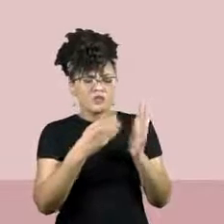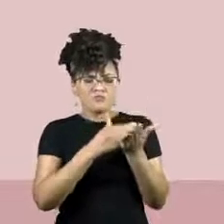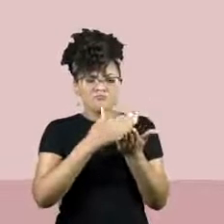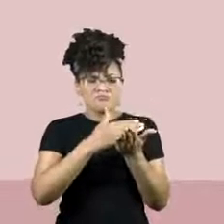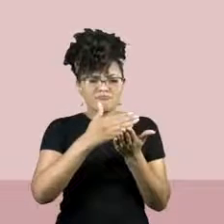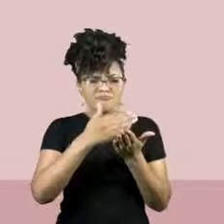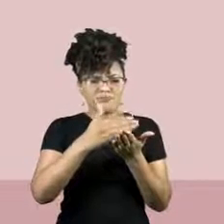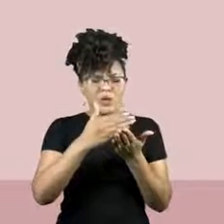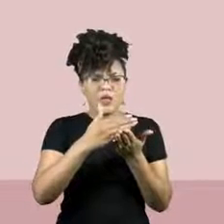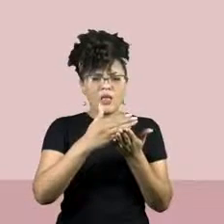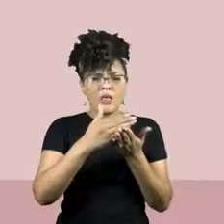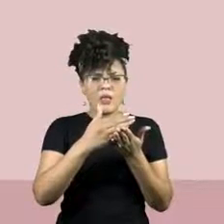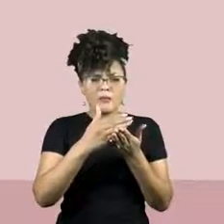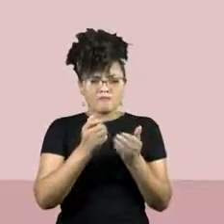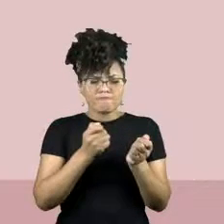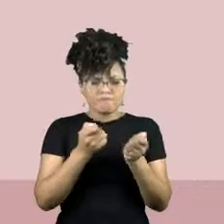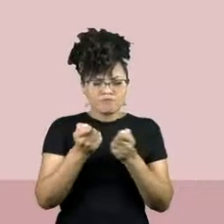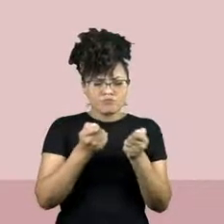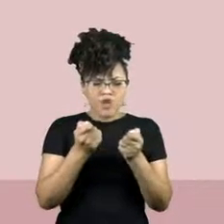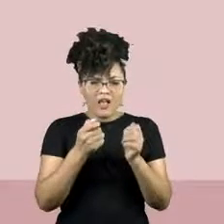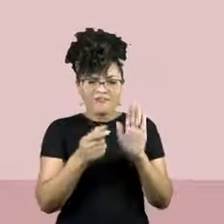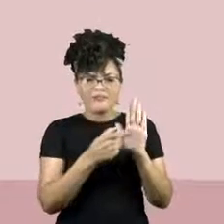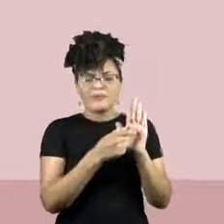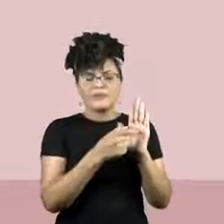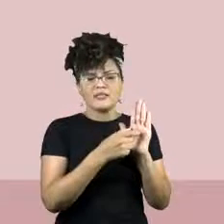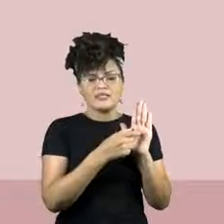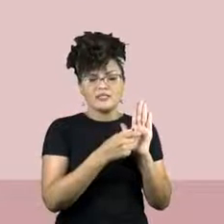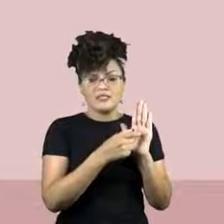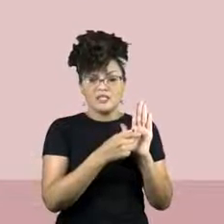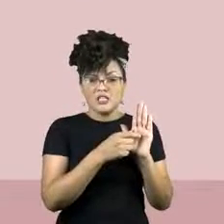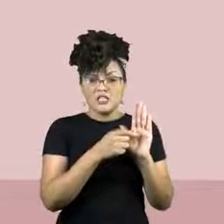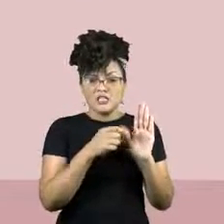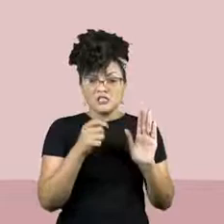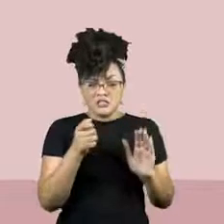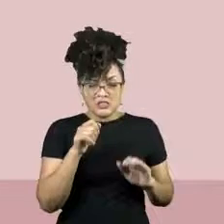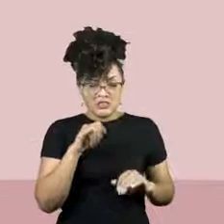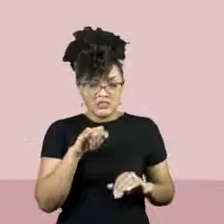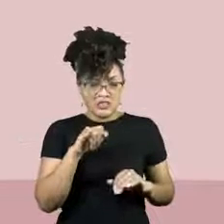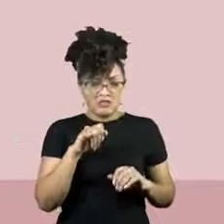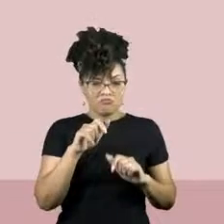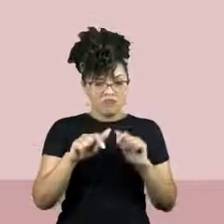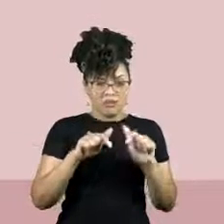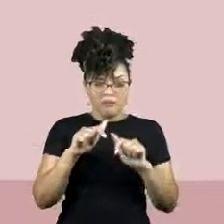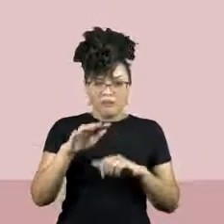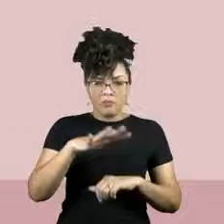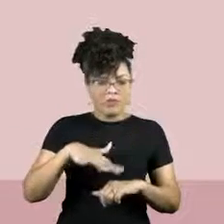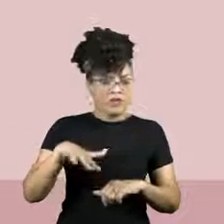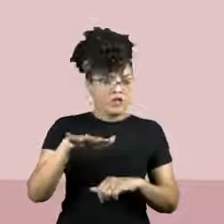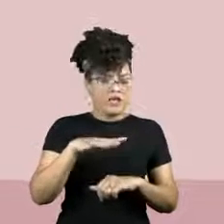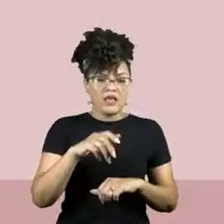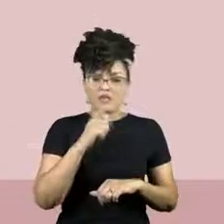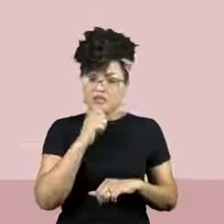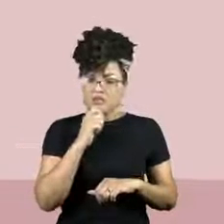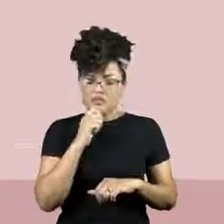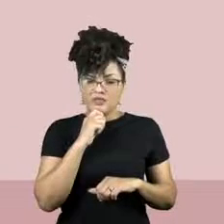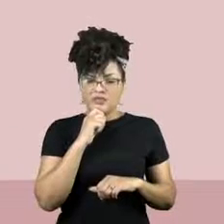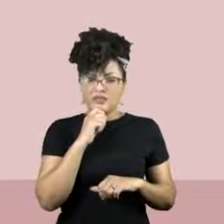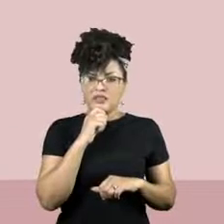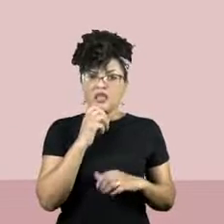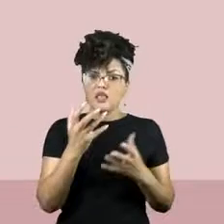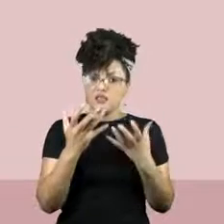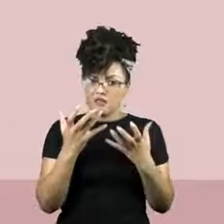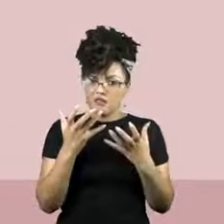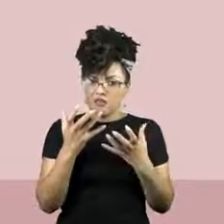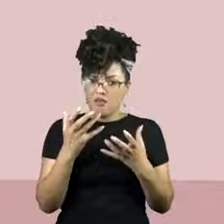passo, dominem esse tipo de ferramenta, porque se você não ingressou no mercado e você quer ingressar, por exemplo, nesse tipo